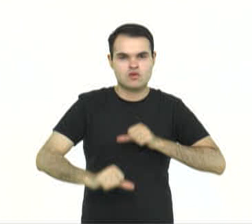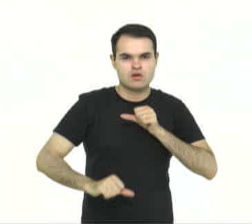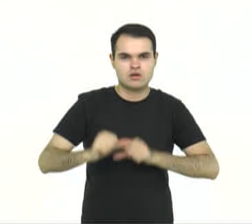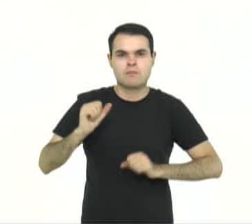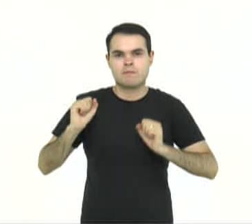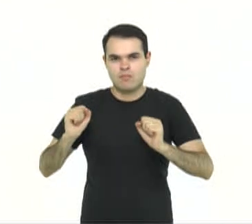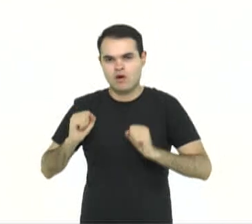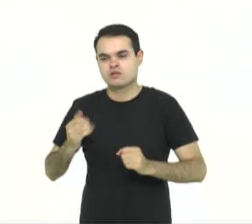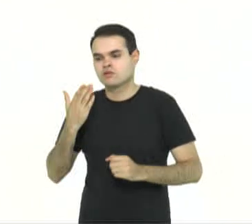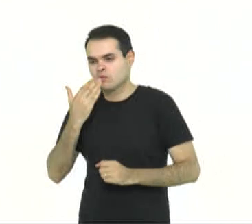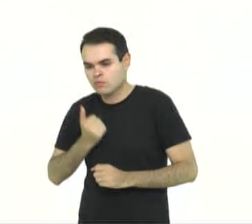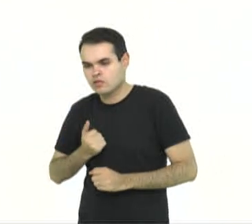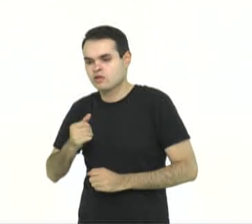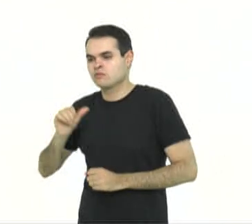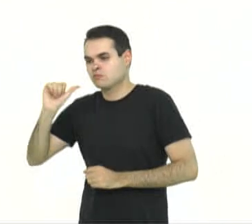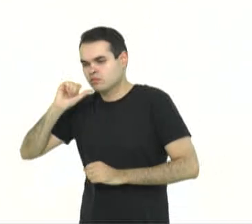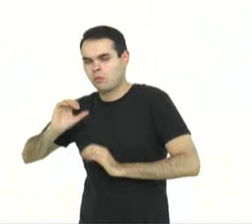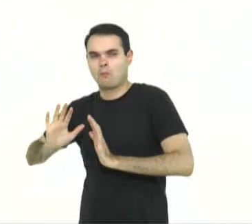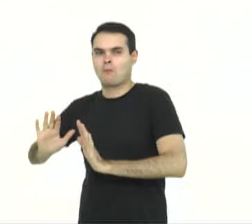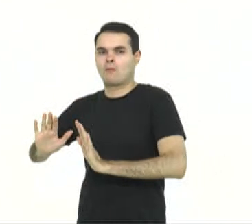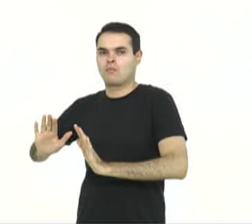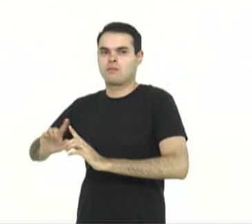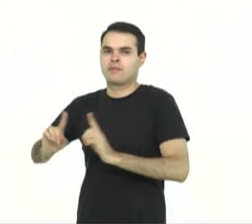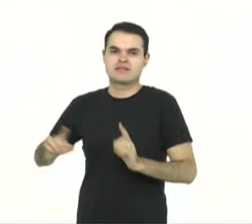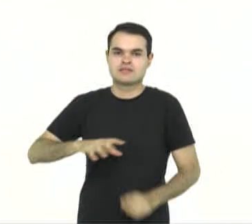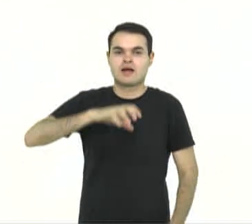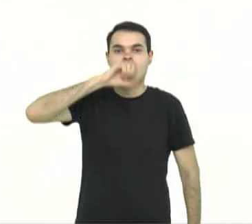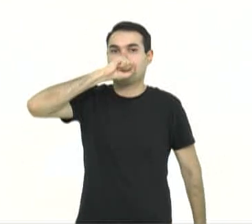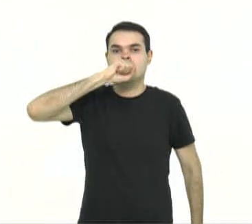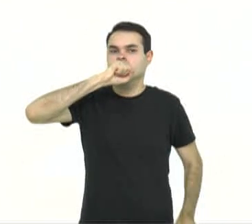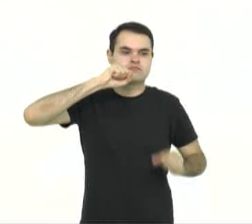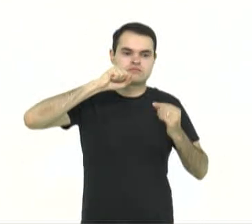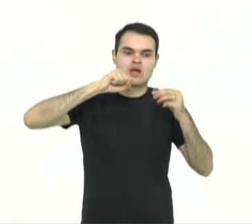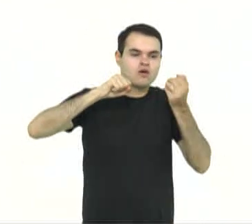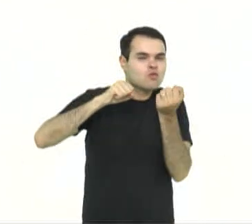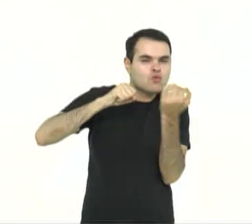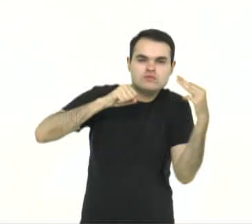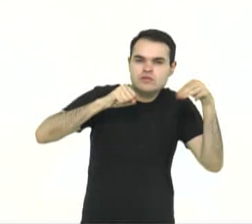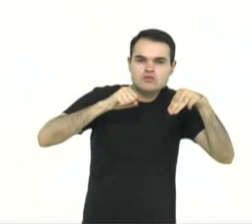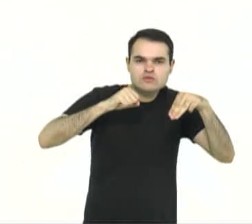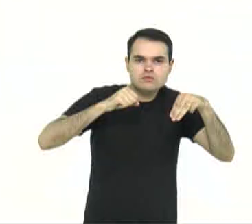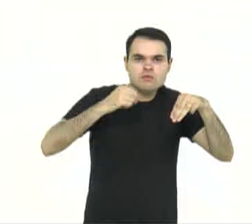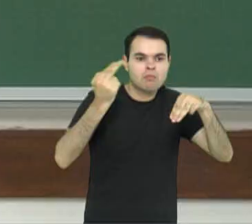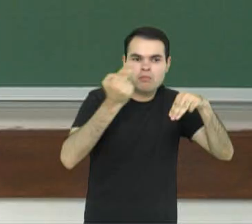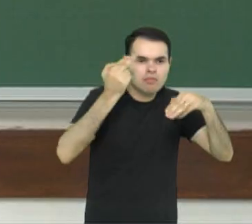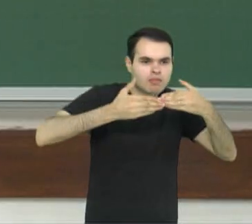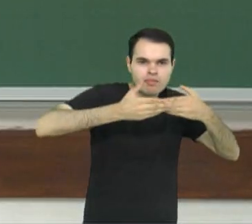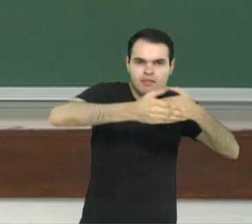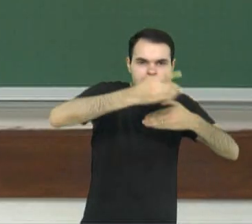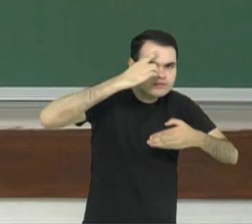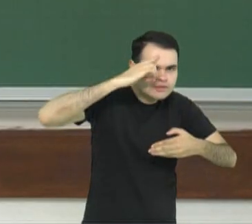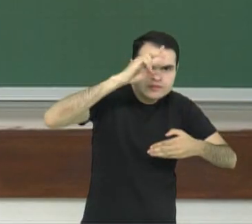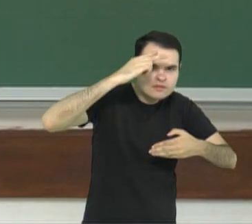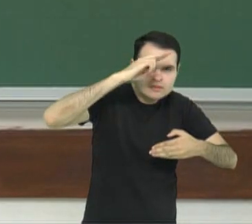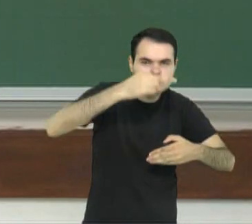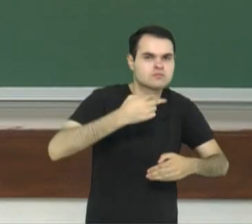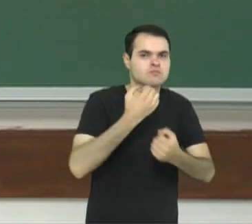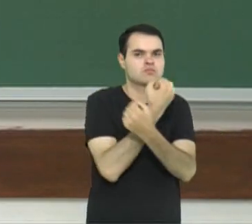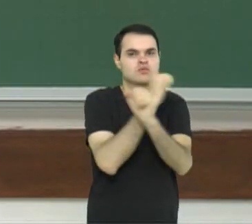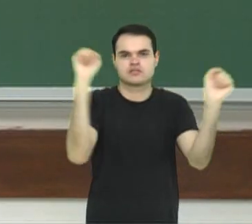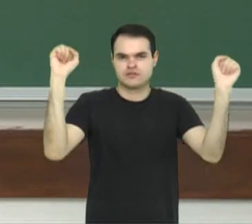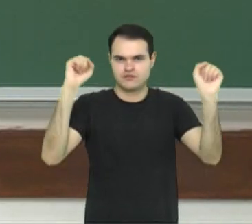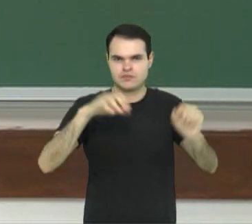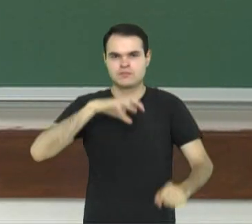comer ou beber. Sem ar, o máximo que o corpo humano suporta são alguns minutos. Então eu trouxe aqui o texto para se refletir sobre a importância